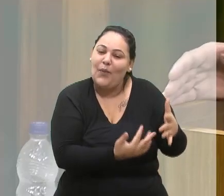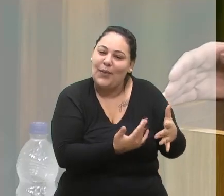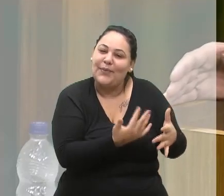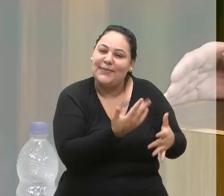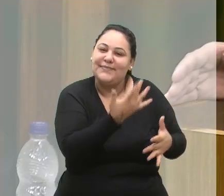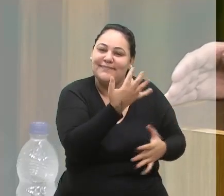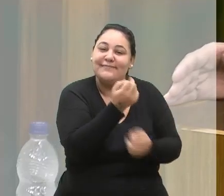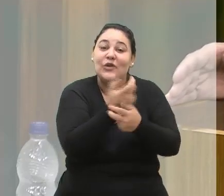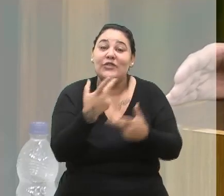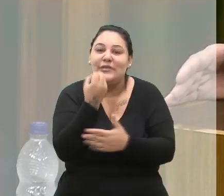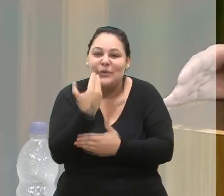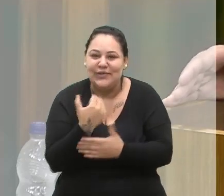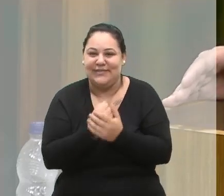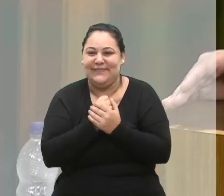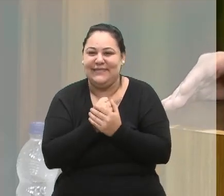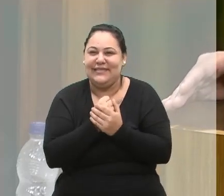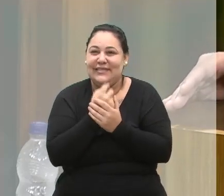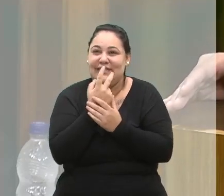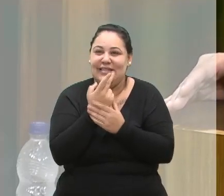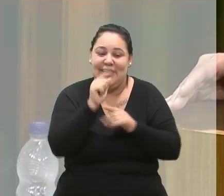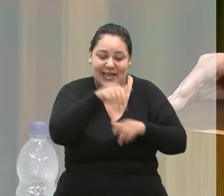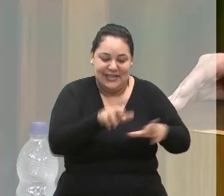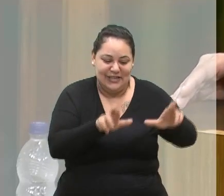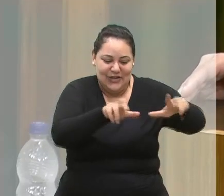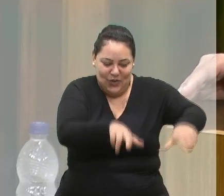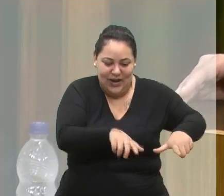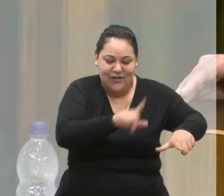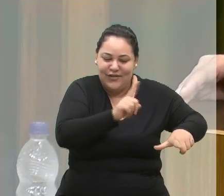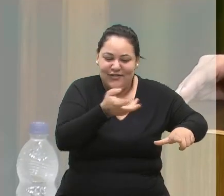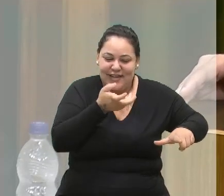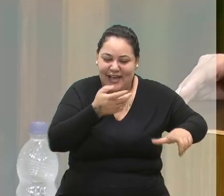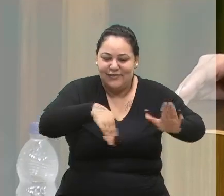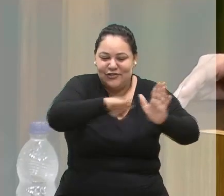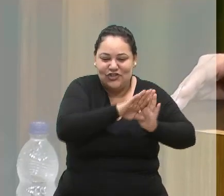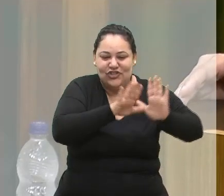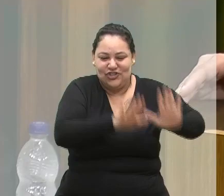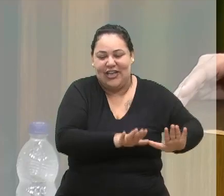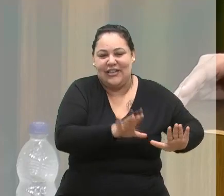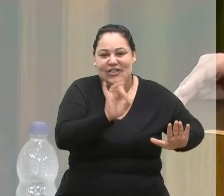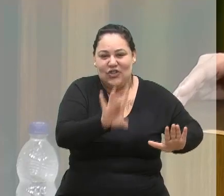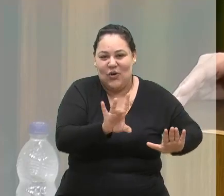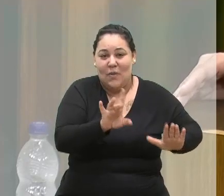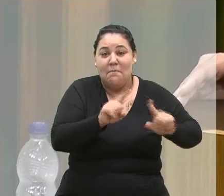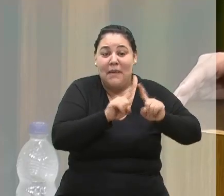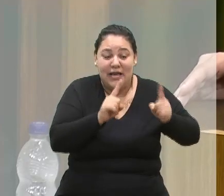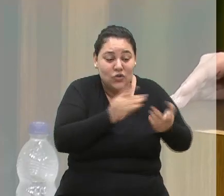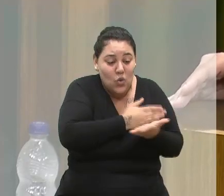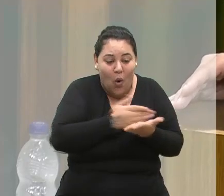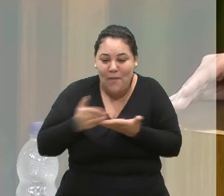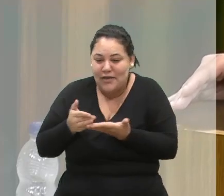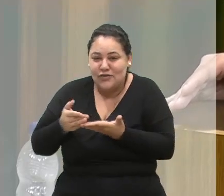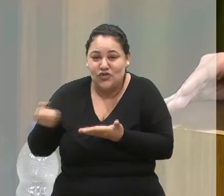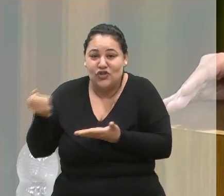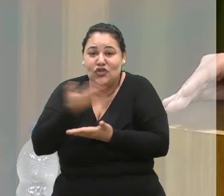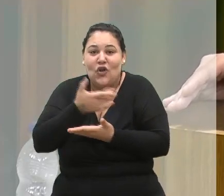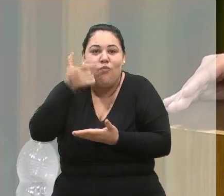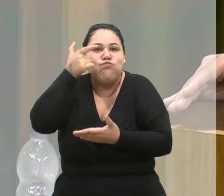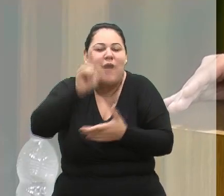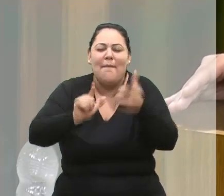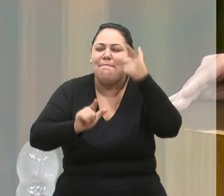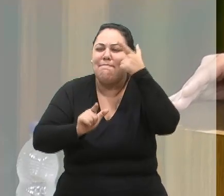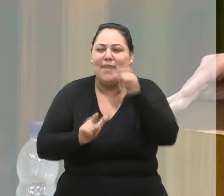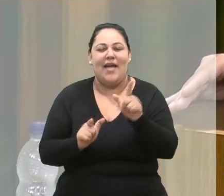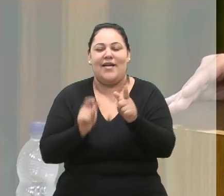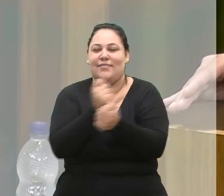deste local eu não quero fazer um ponto de chegada, mas sim o ponto de partida para novas conquistas de todos